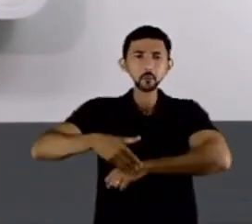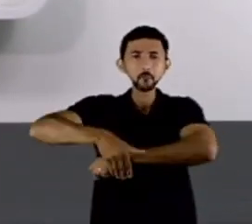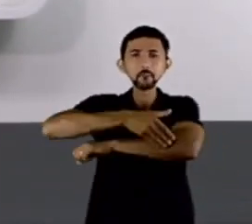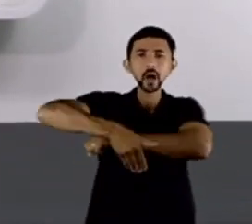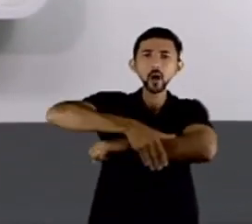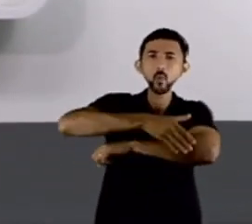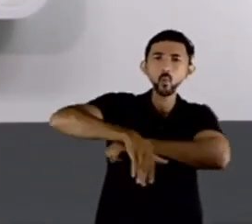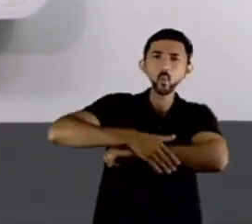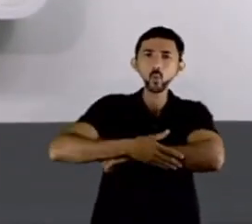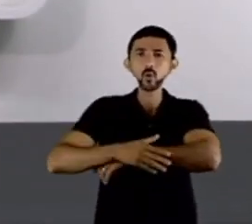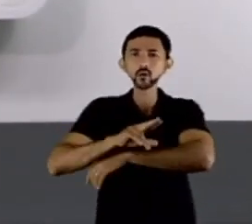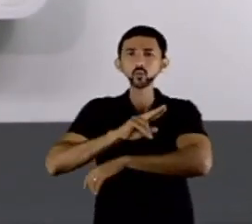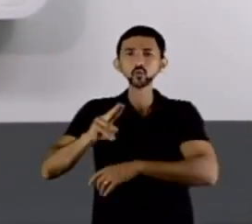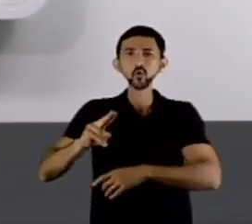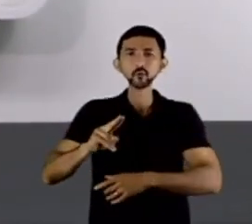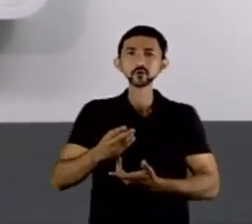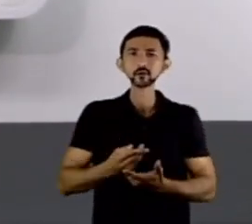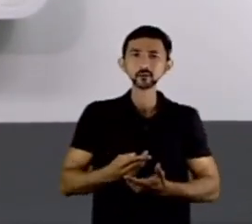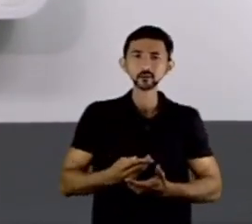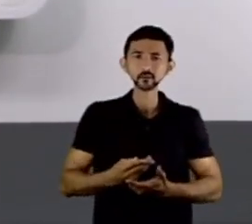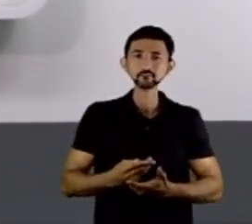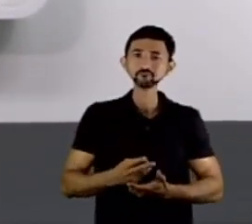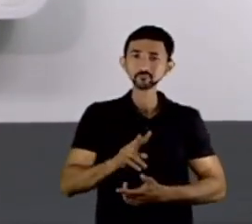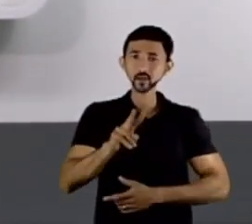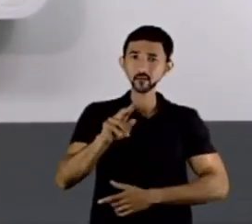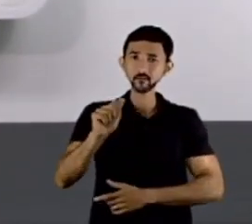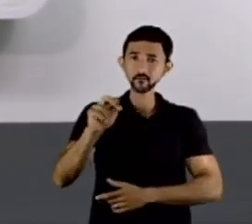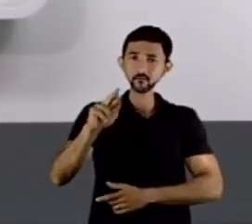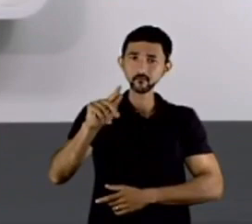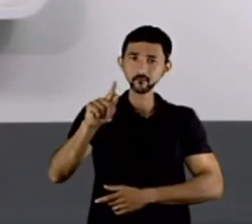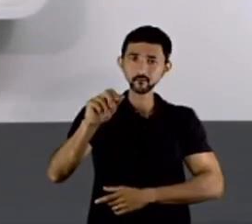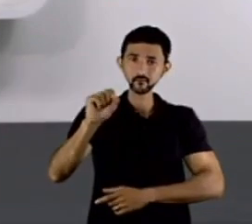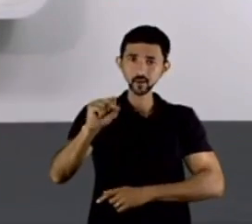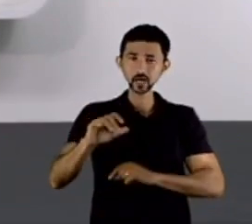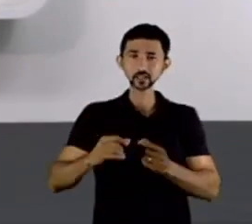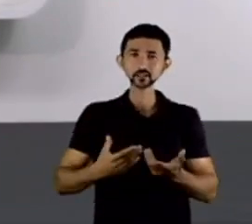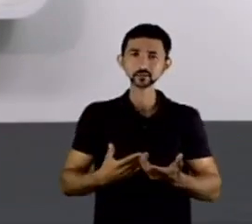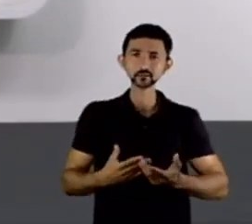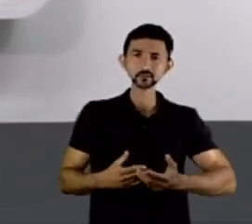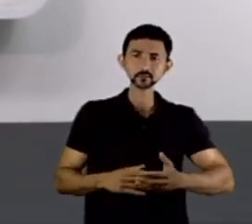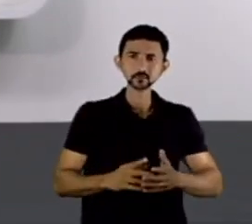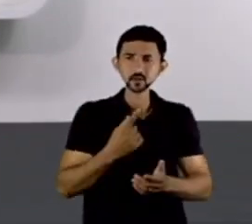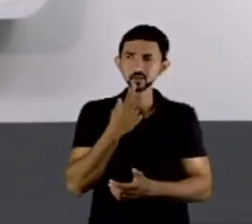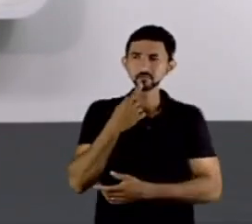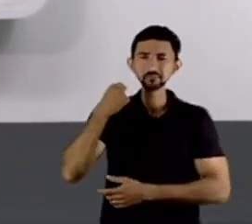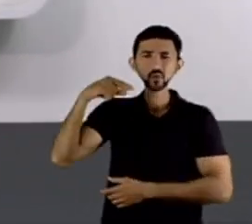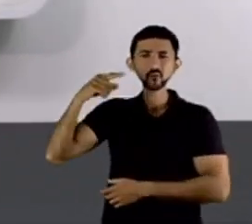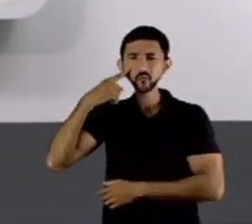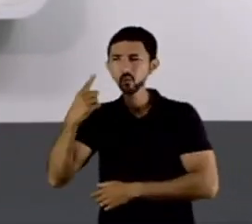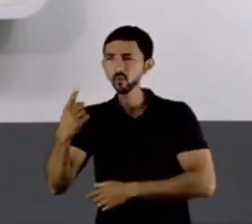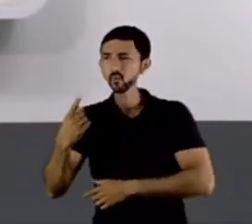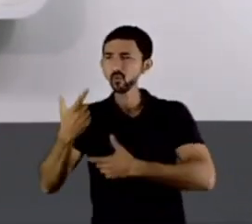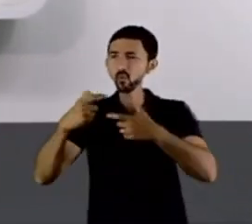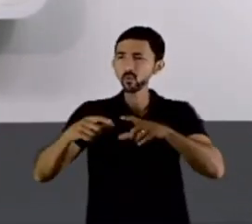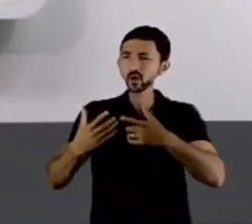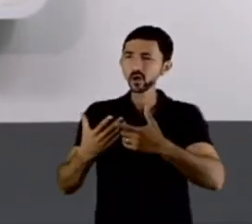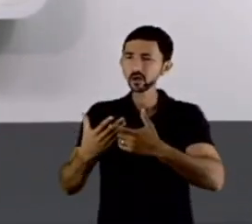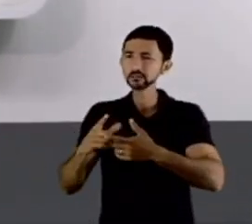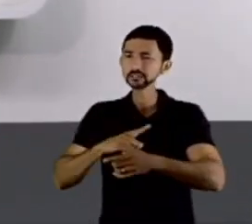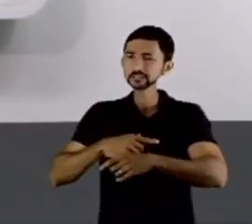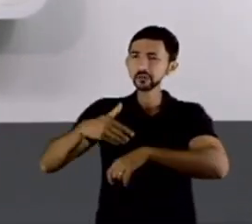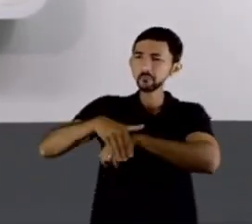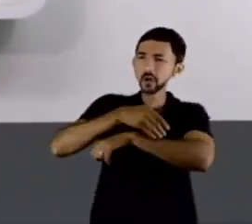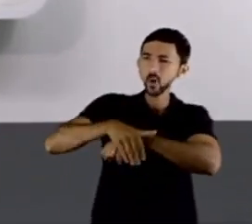avenida com o nome de Presidente Vargas. Olha, professora, eu fui em tal lugar e lá tinha uma